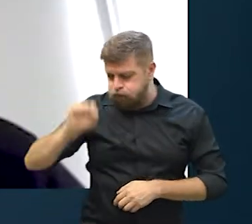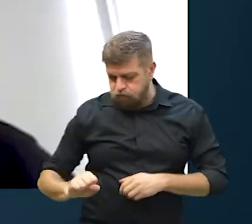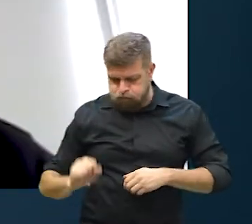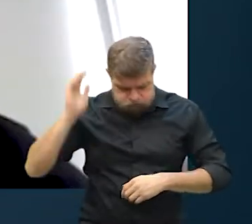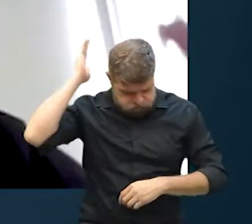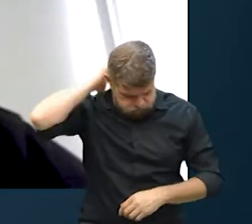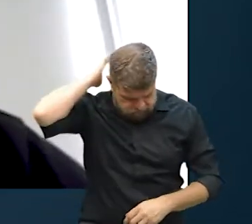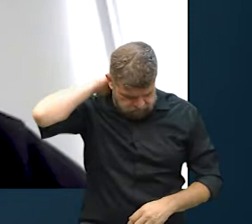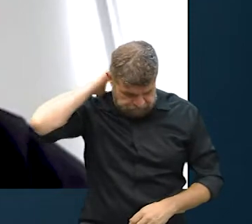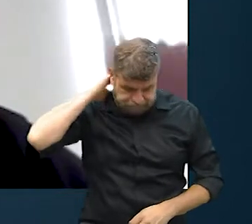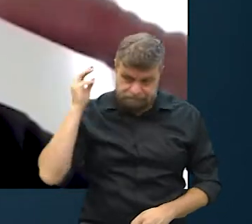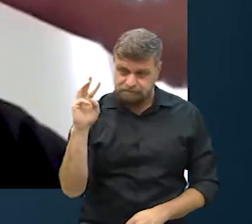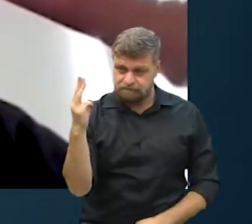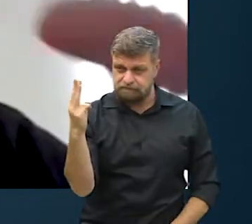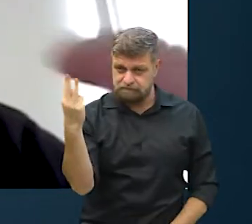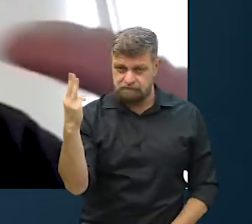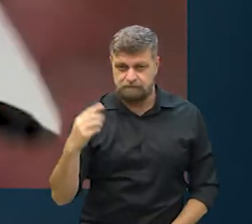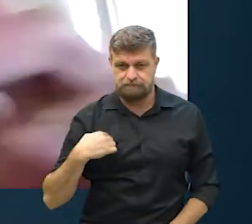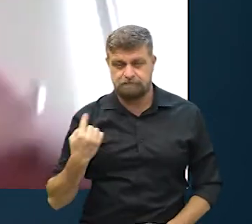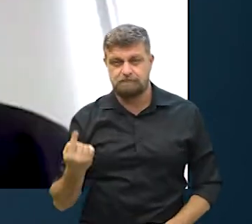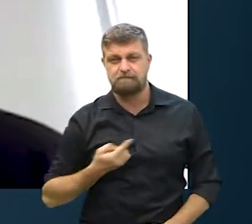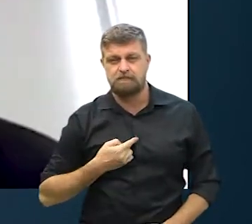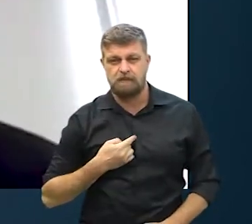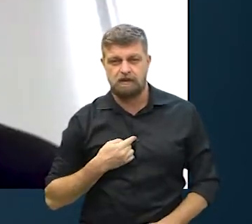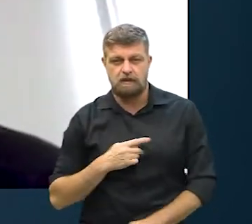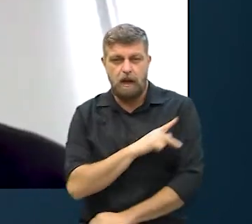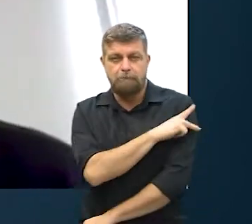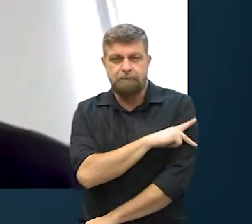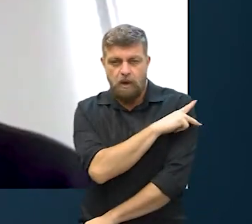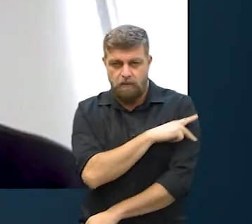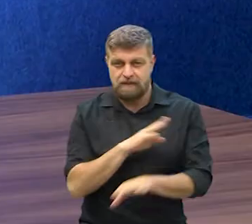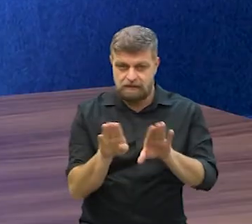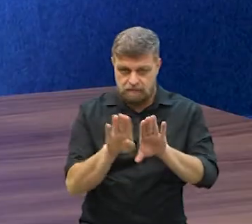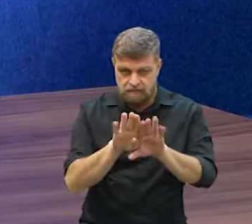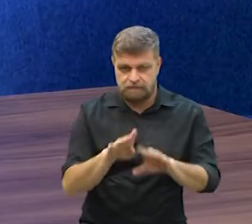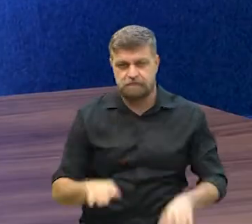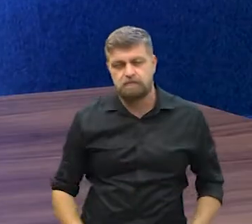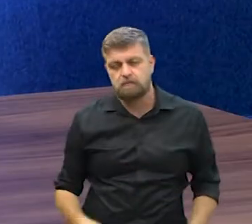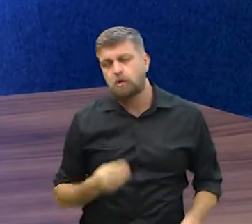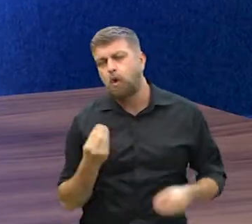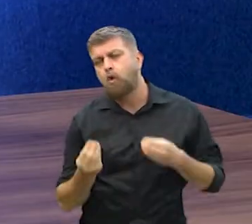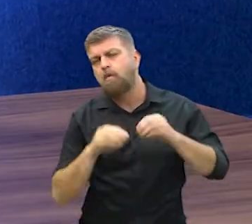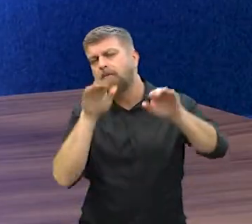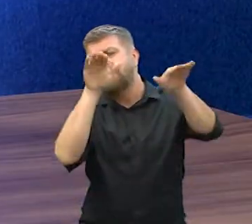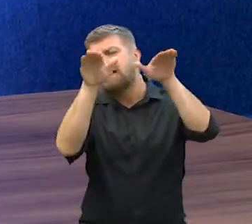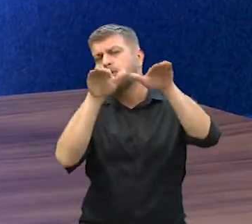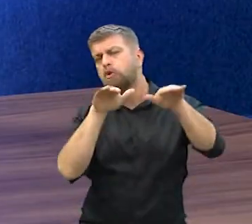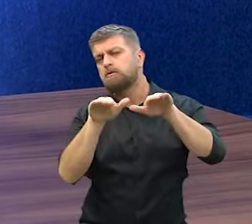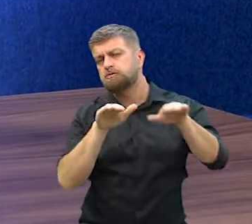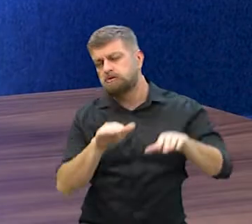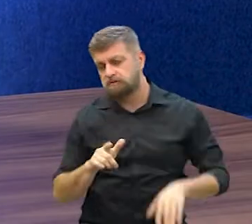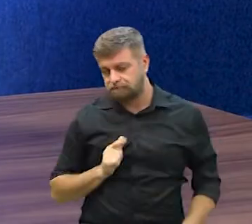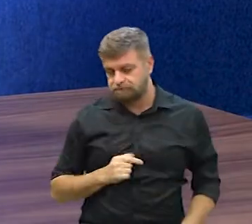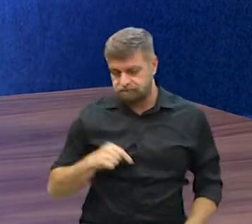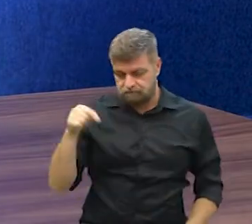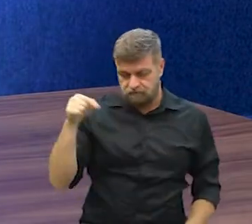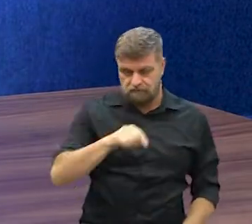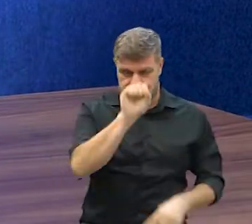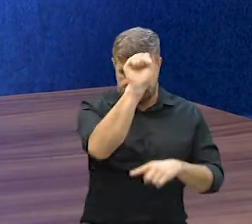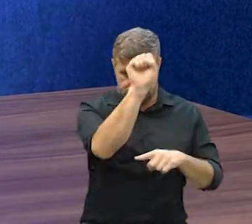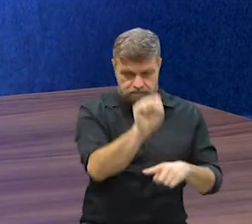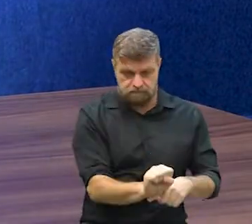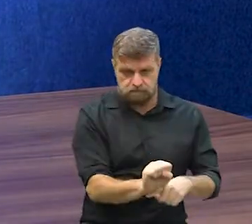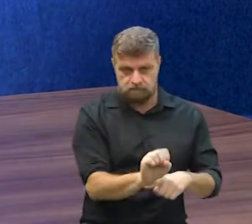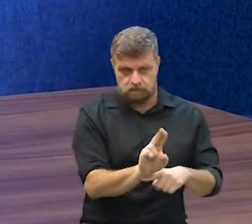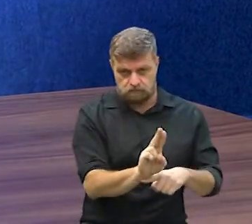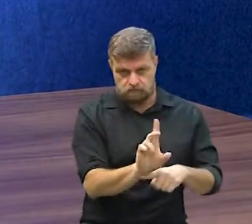do Sul, Pará, Maranhão e um pedacinho do Piauí também. Mas como é então essa logística? Porque vocês estão